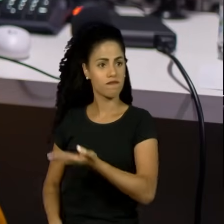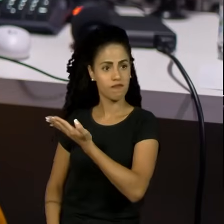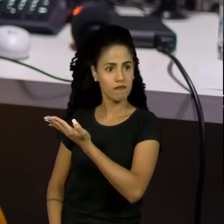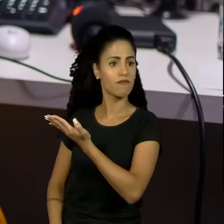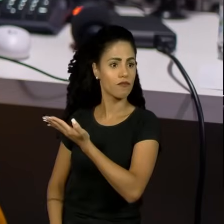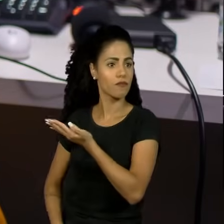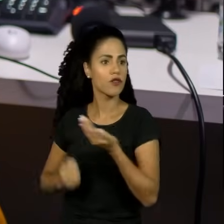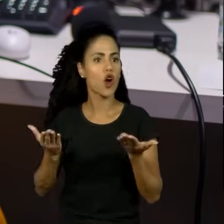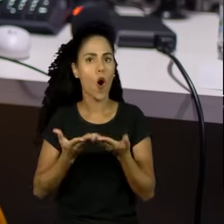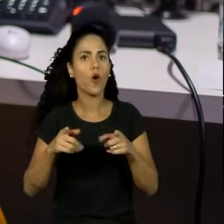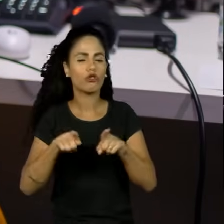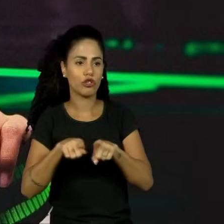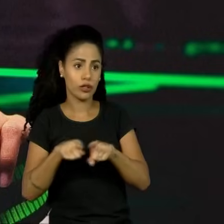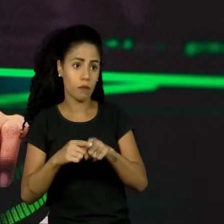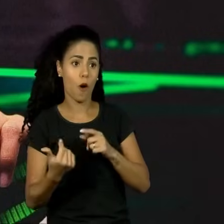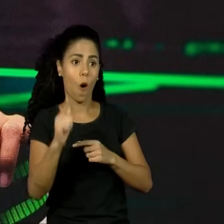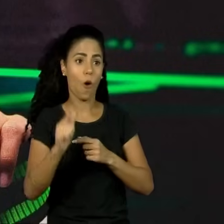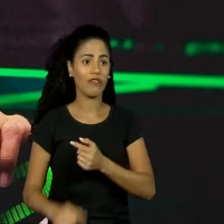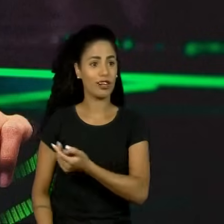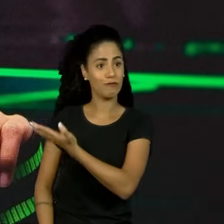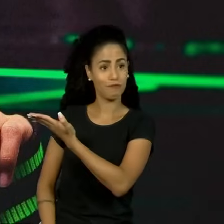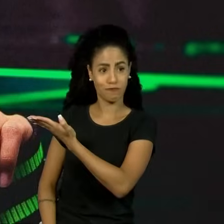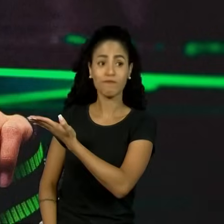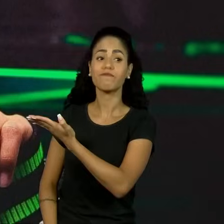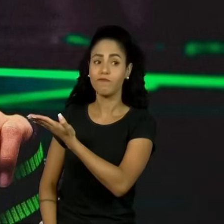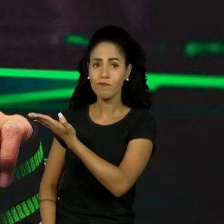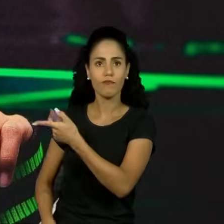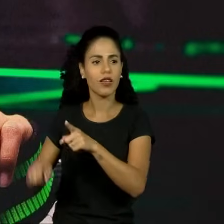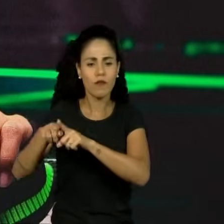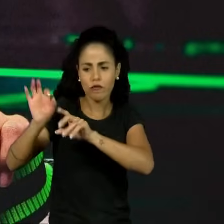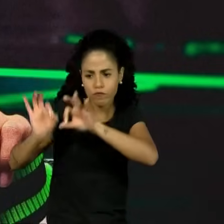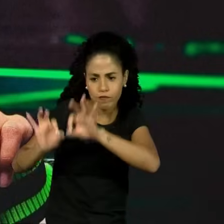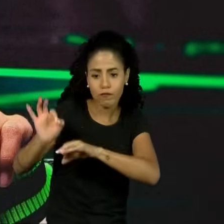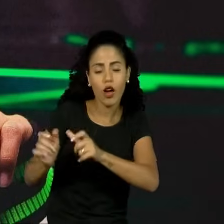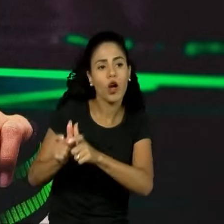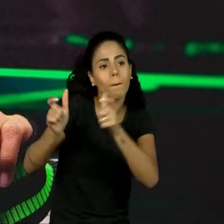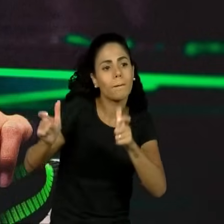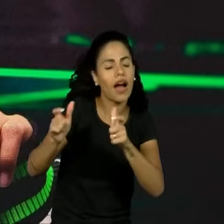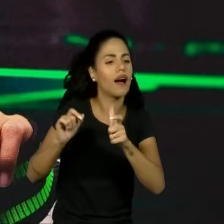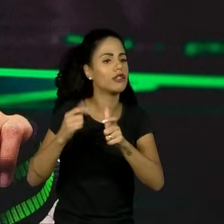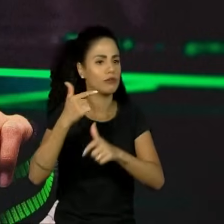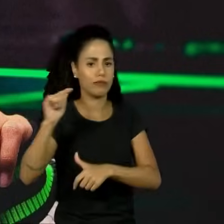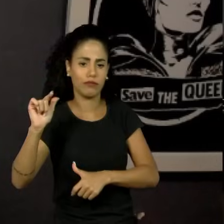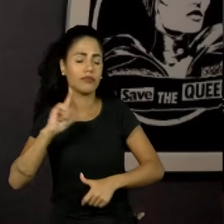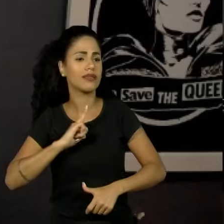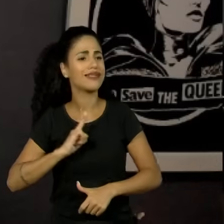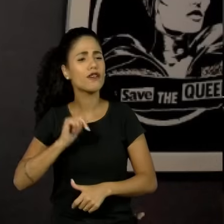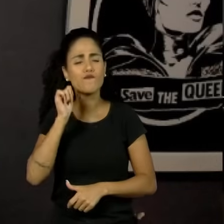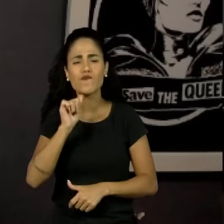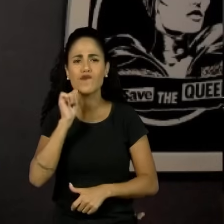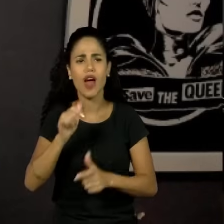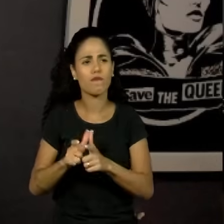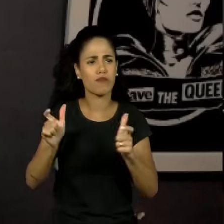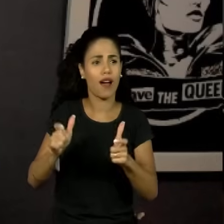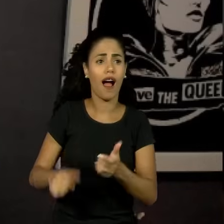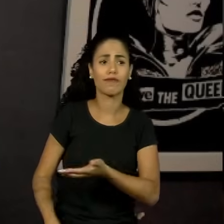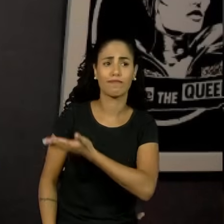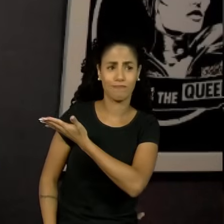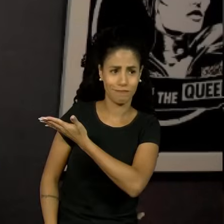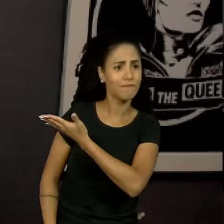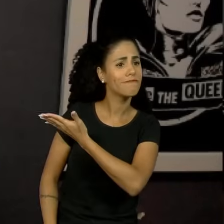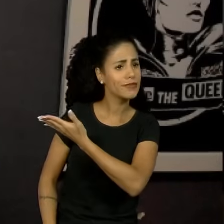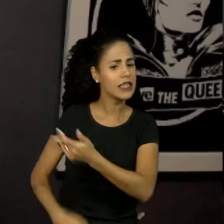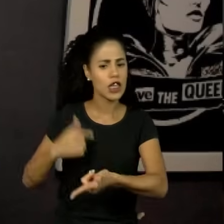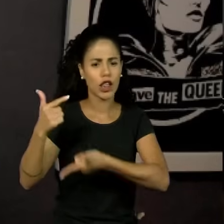hoje em dia está no CBLOL, tem a Nayu, que está numa organização grande, que é a Loud. Tem a Rafaela também, que